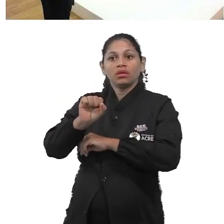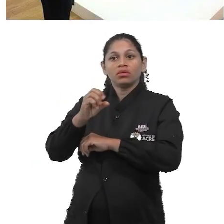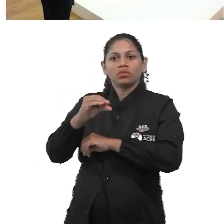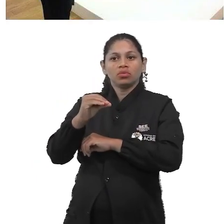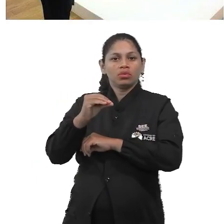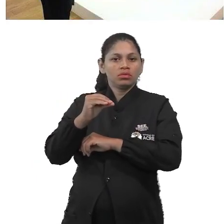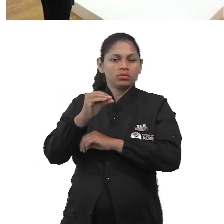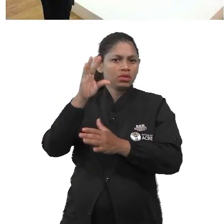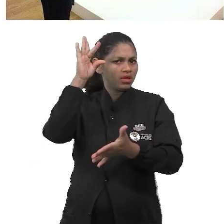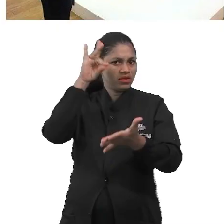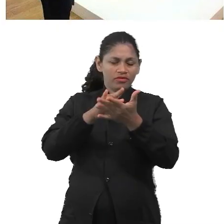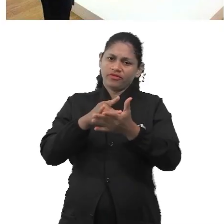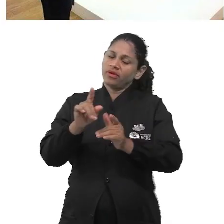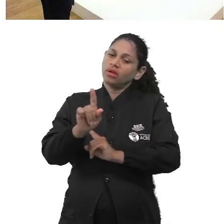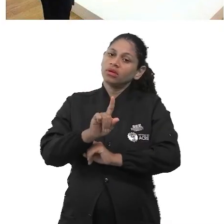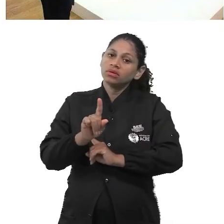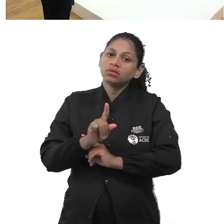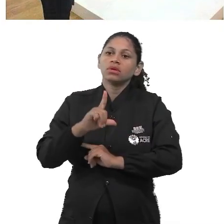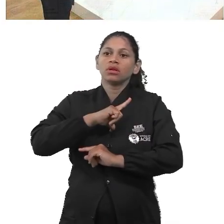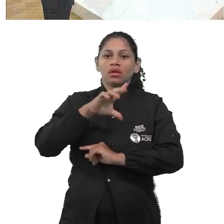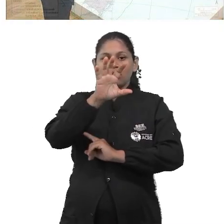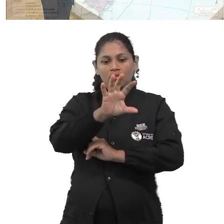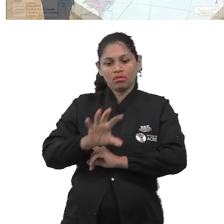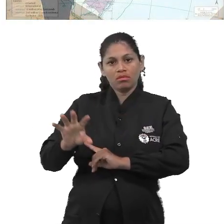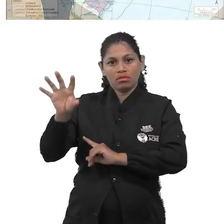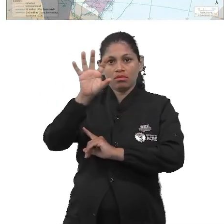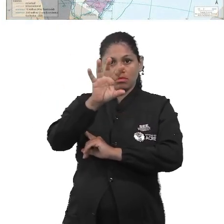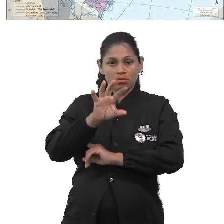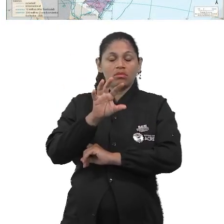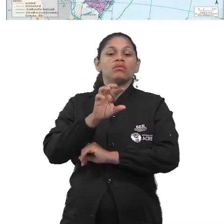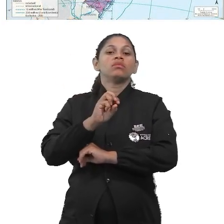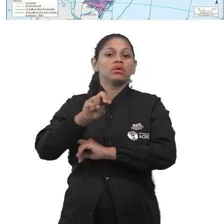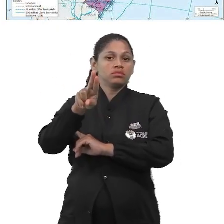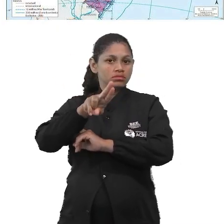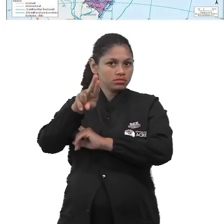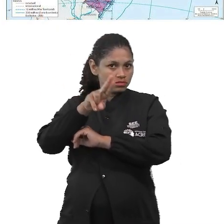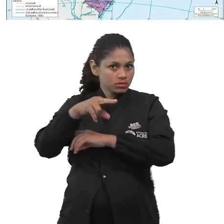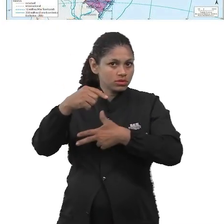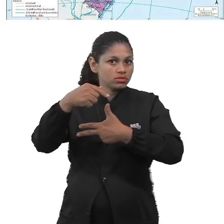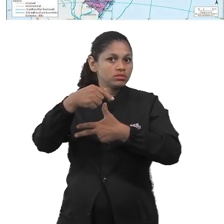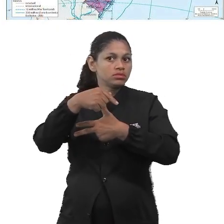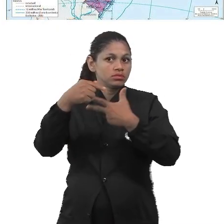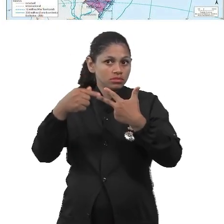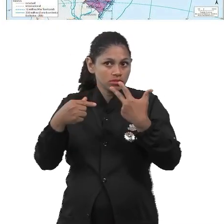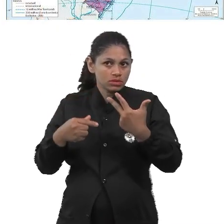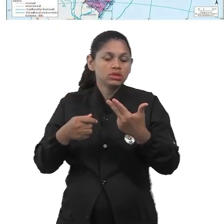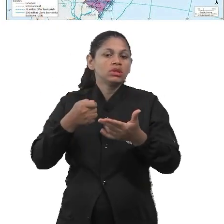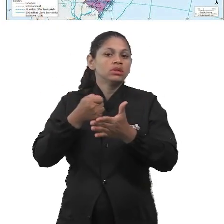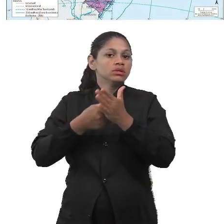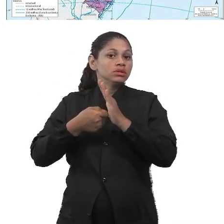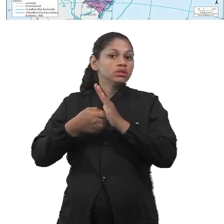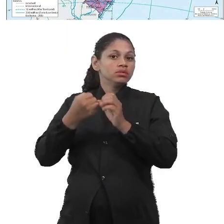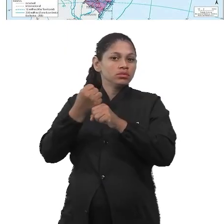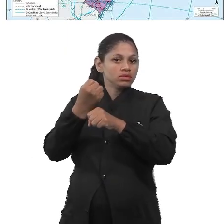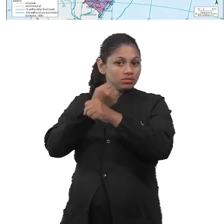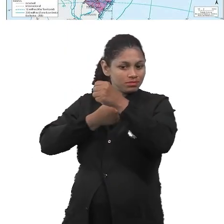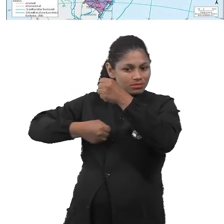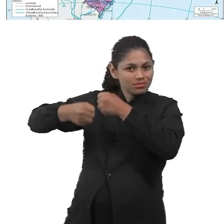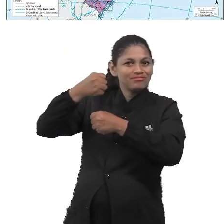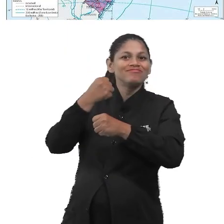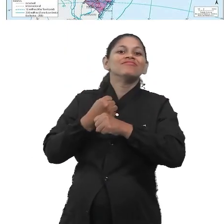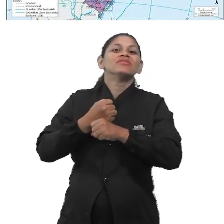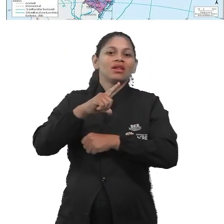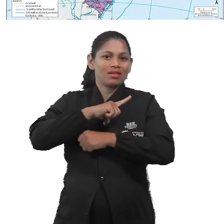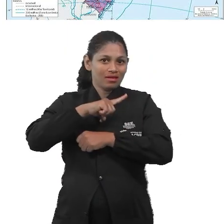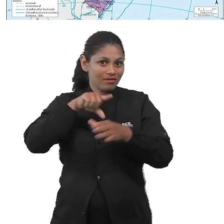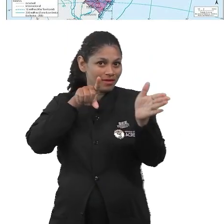realistas, você tem mapas, muito utilizado no Enem, inclusive ano passado caiu uma em 2024, né, envolvendo escala. Nós